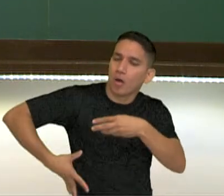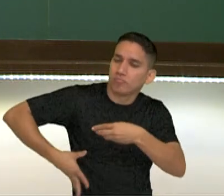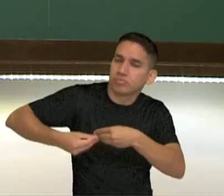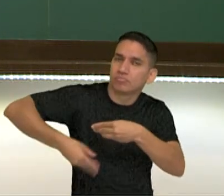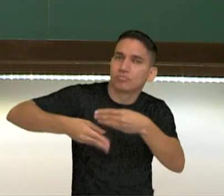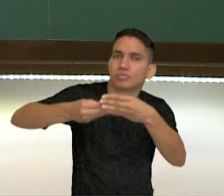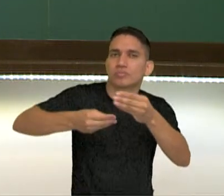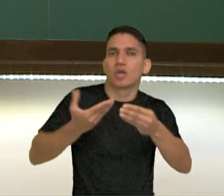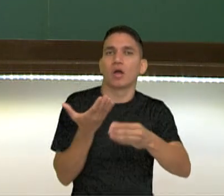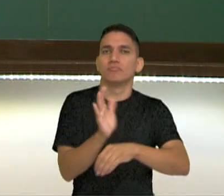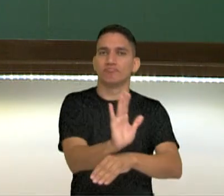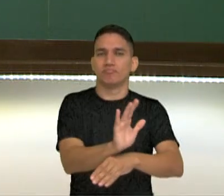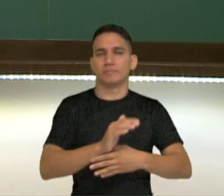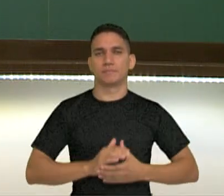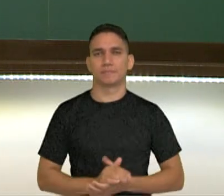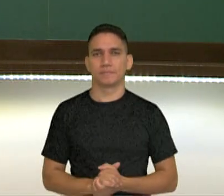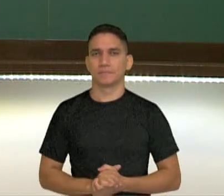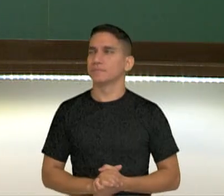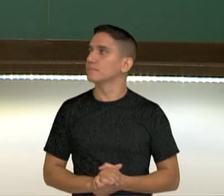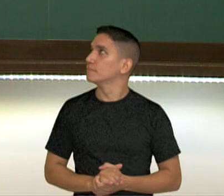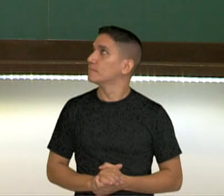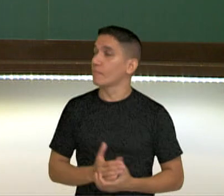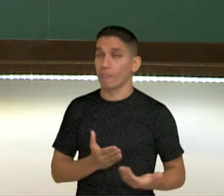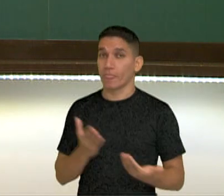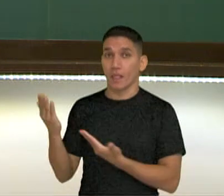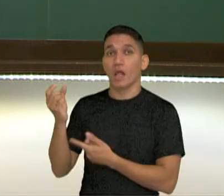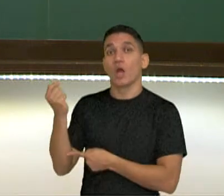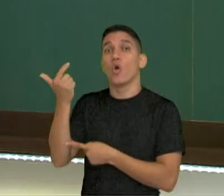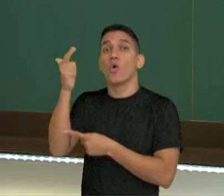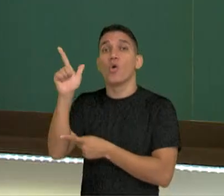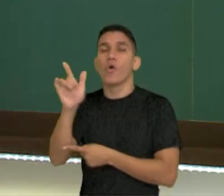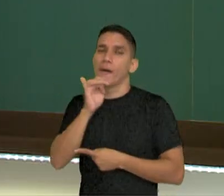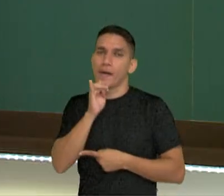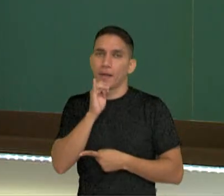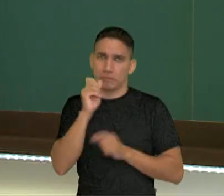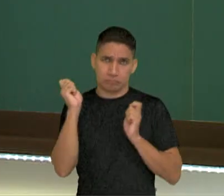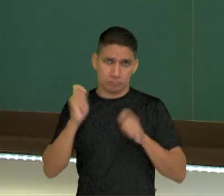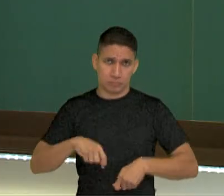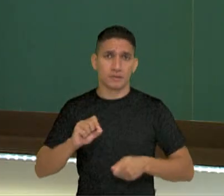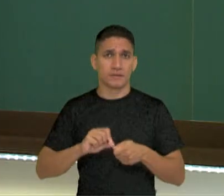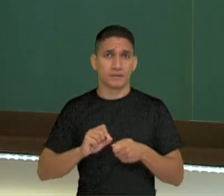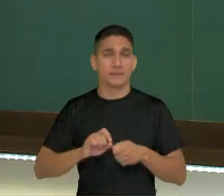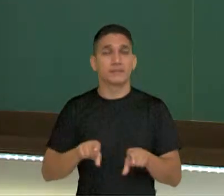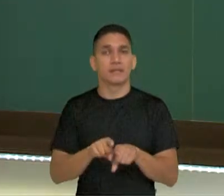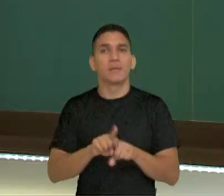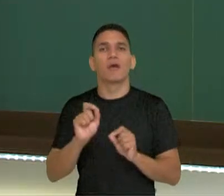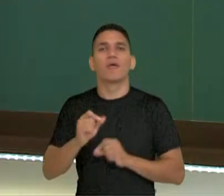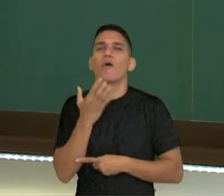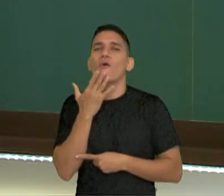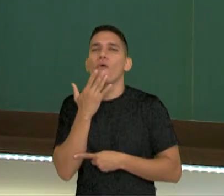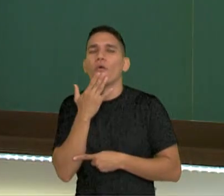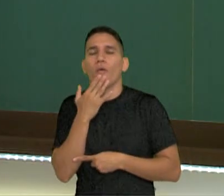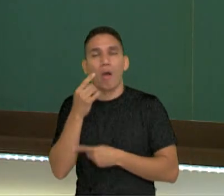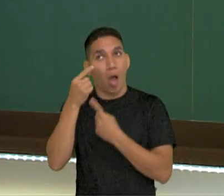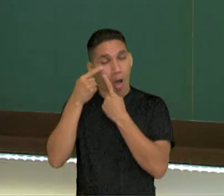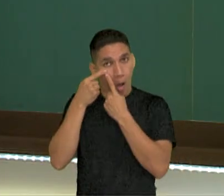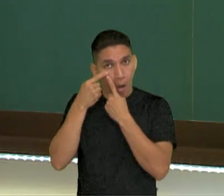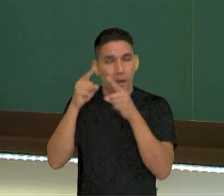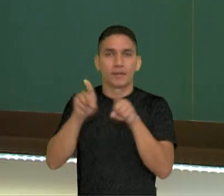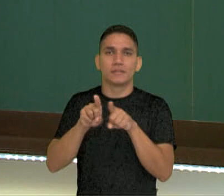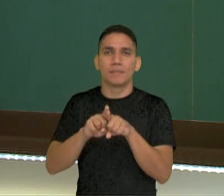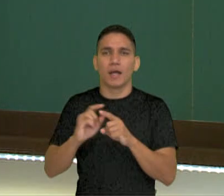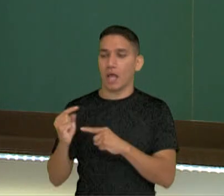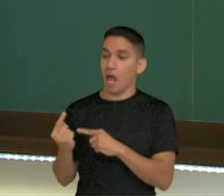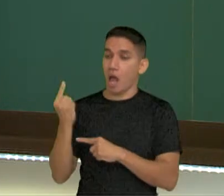de diferentes genes. E aqui outros exemplos que podem acontecer, né? Além da cor de pele, cor de olhos, estaturas, entre